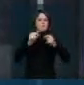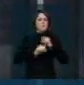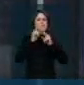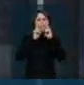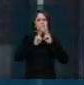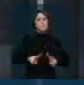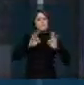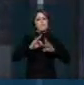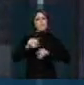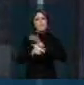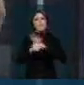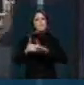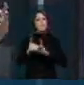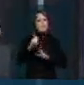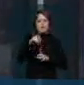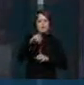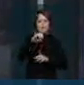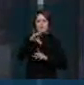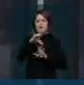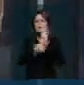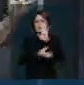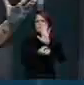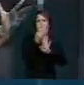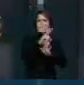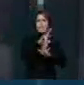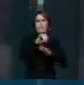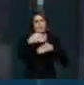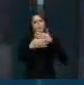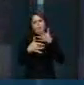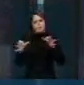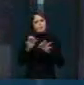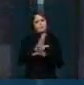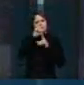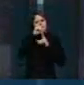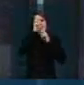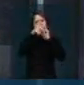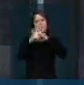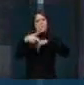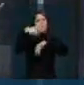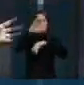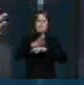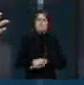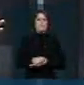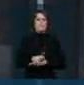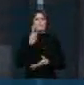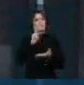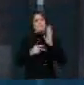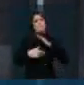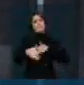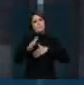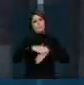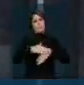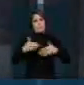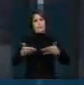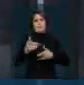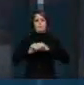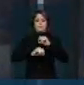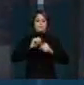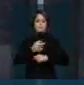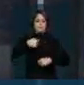uma democracia que emerge e que vai se consolidando nesse país. É exatamente nesse momento que nós